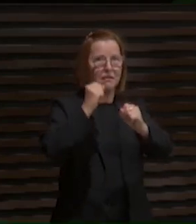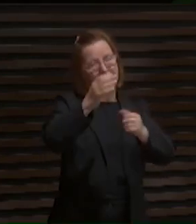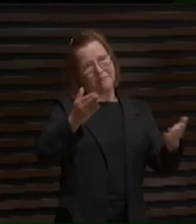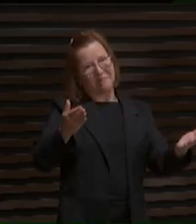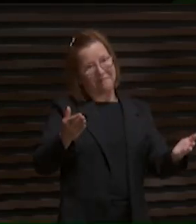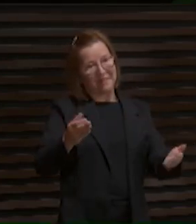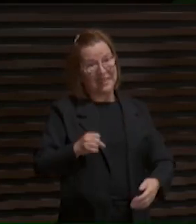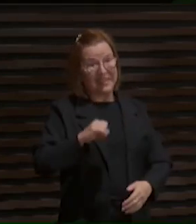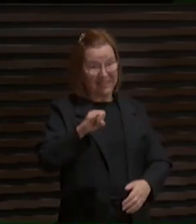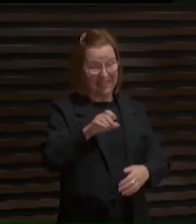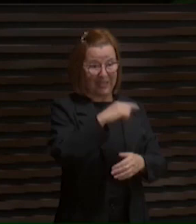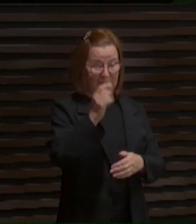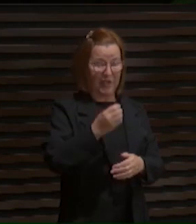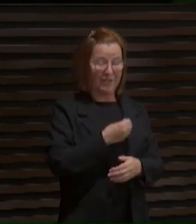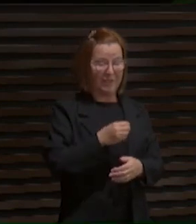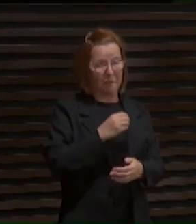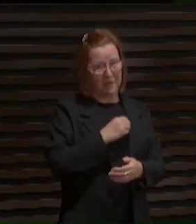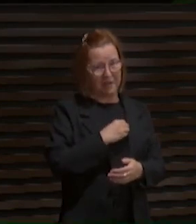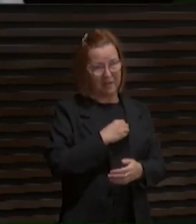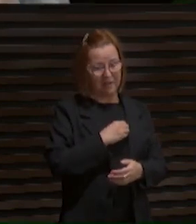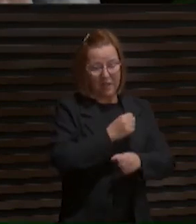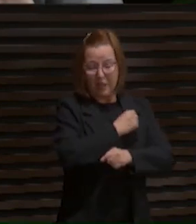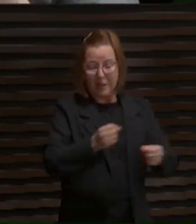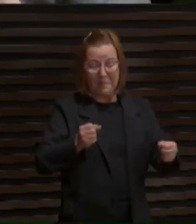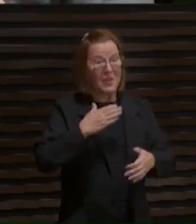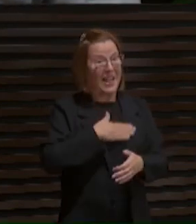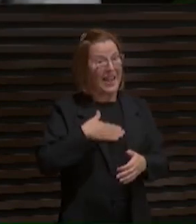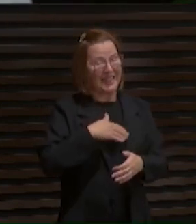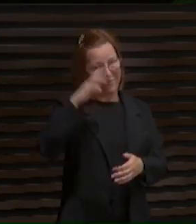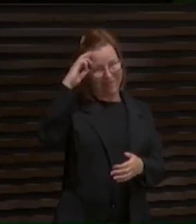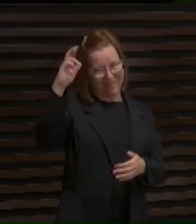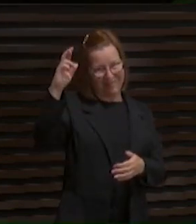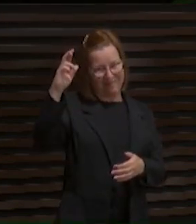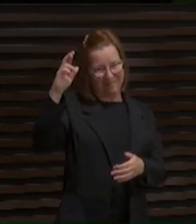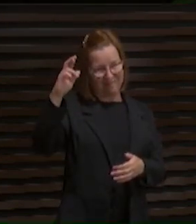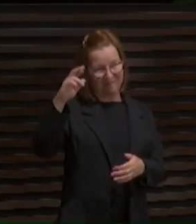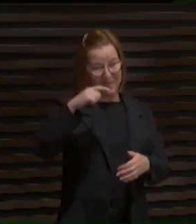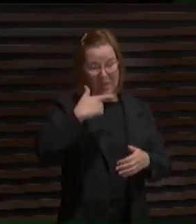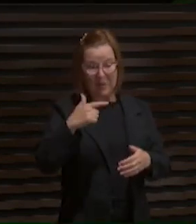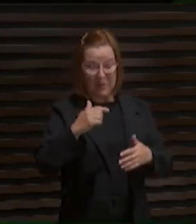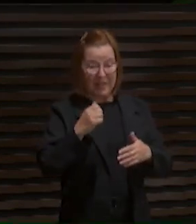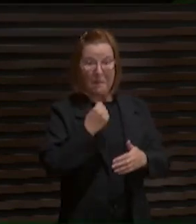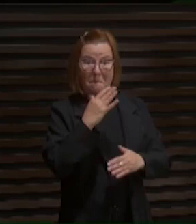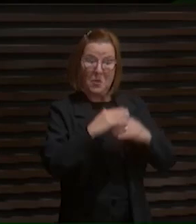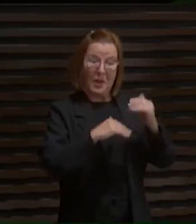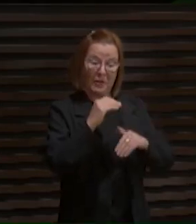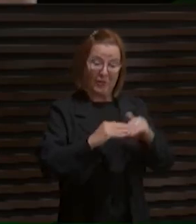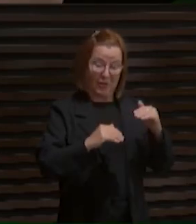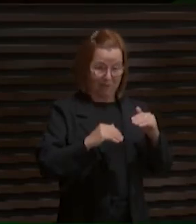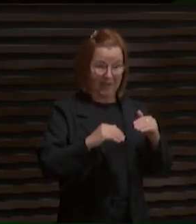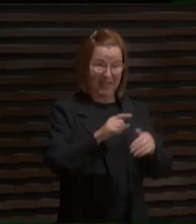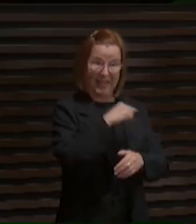agradar ao nosso Senhor. Não existe quantidade de boas obras suficiente que caibam nesse mundo